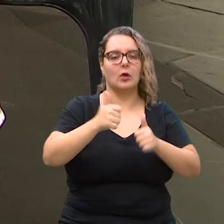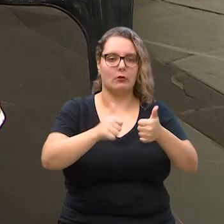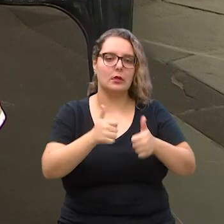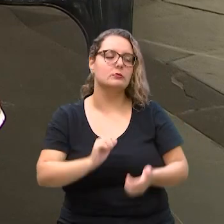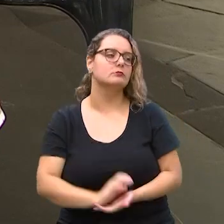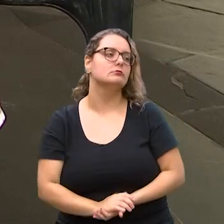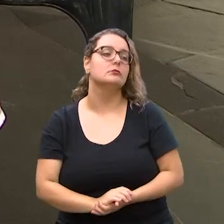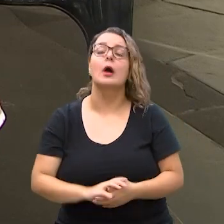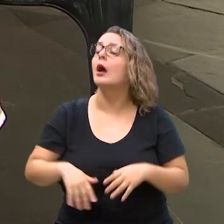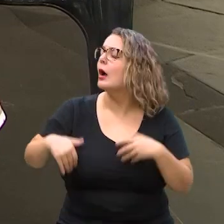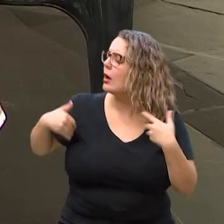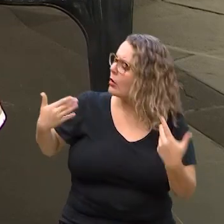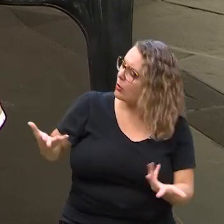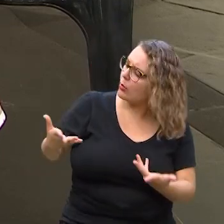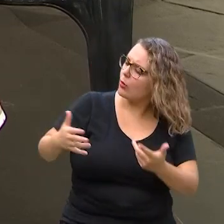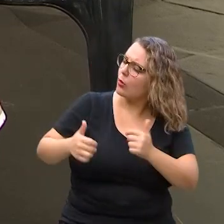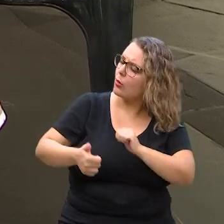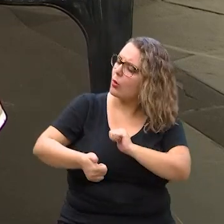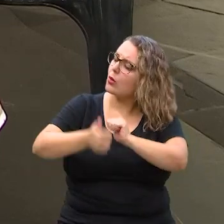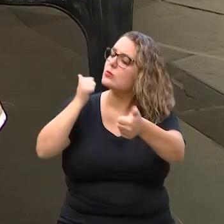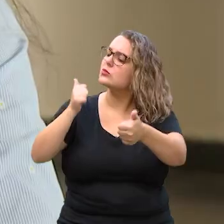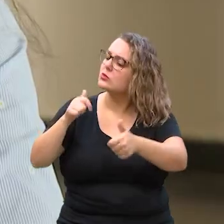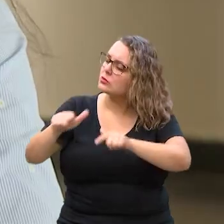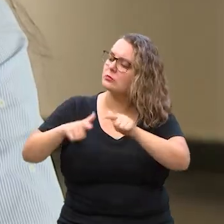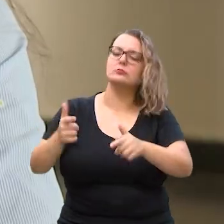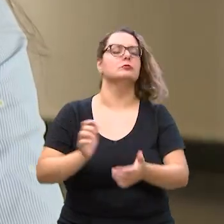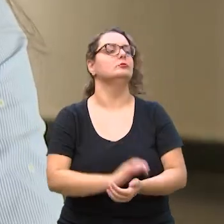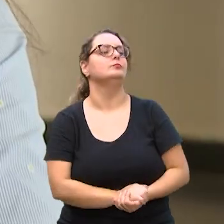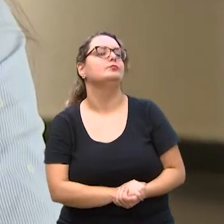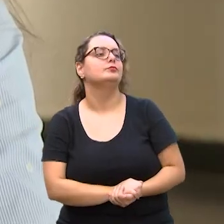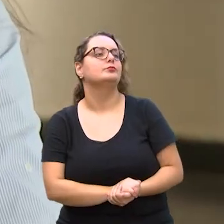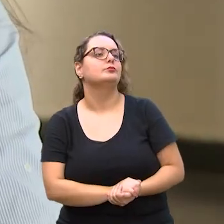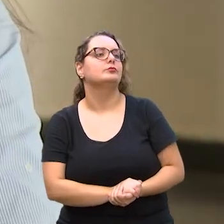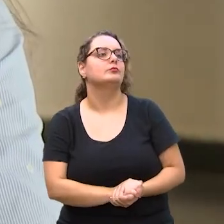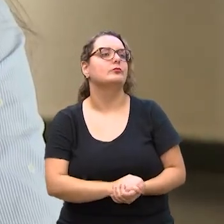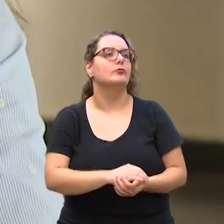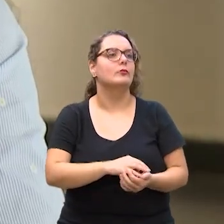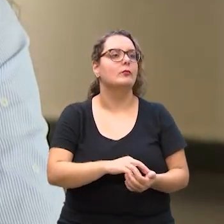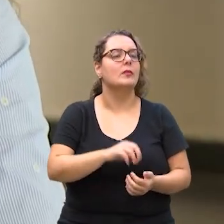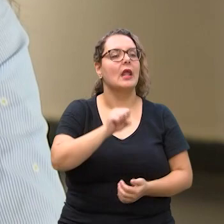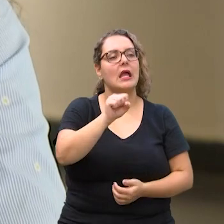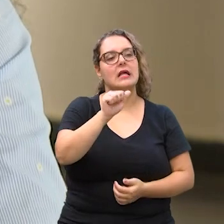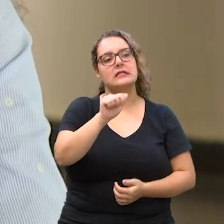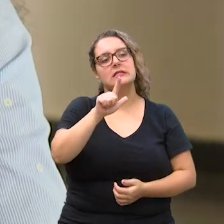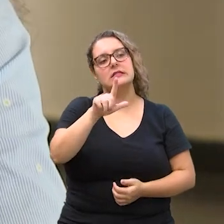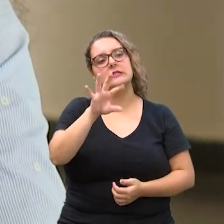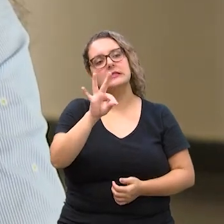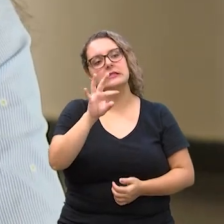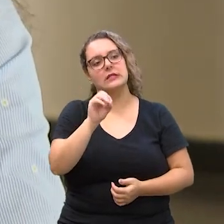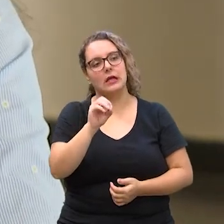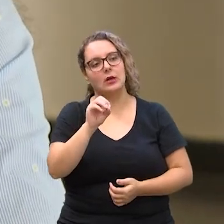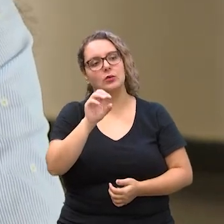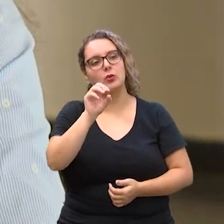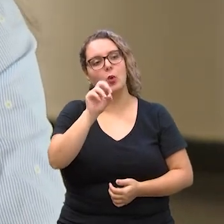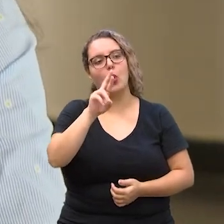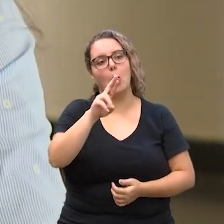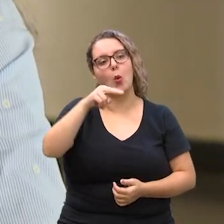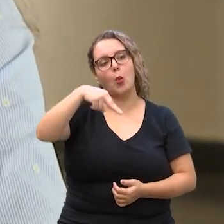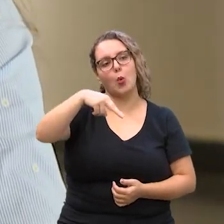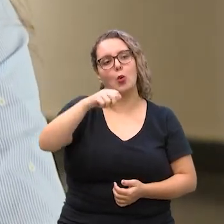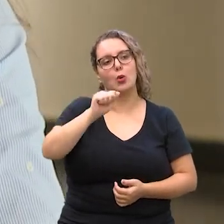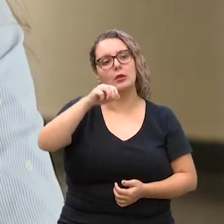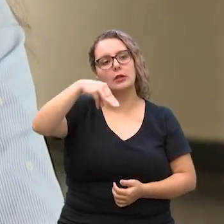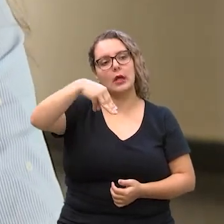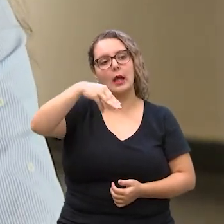melhor. Em quais esportes você já trabalhou? Já trabalhei com saltos ornamentais, que é um esporte pouco conhecido,